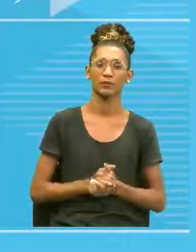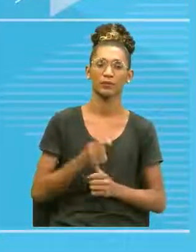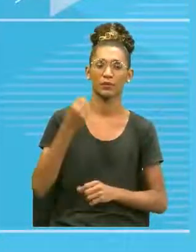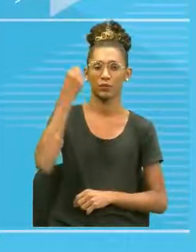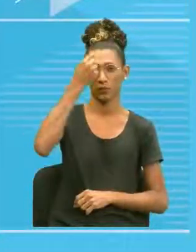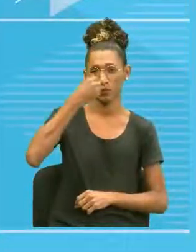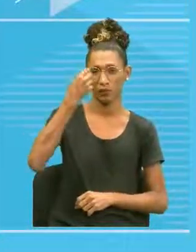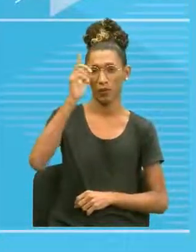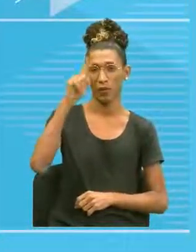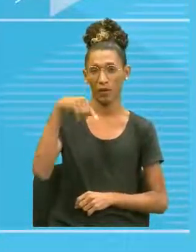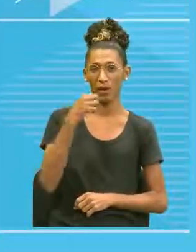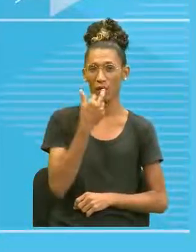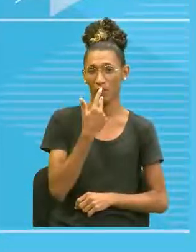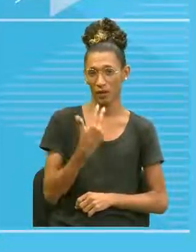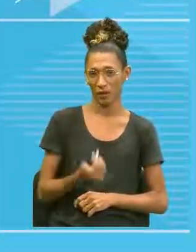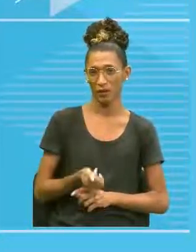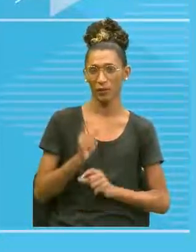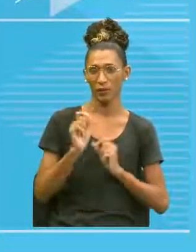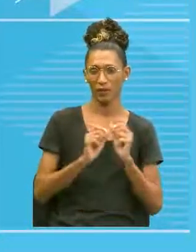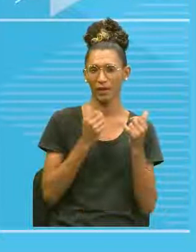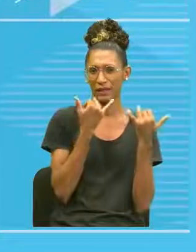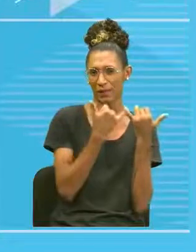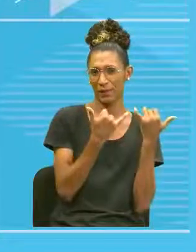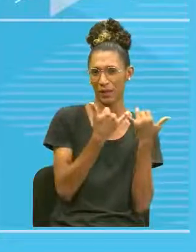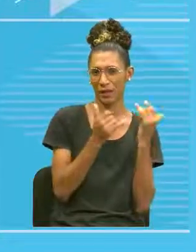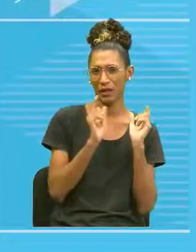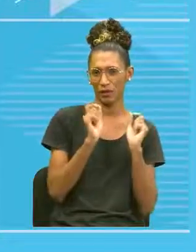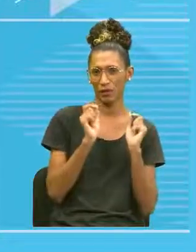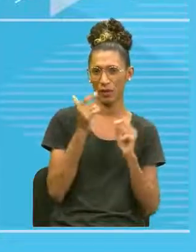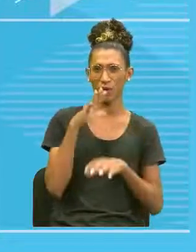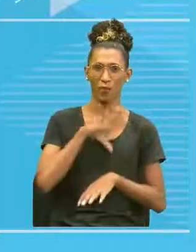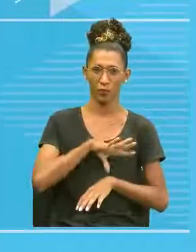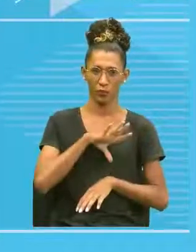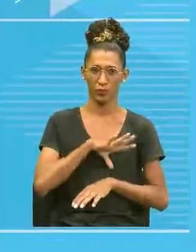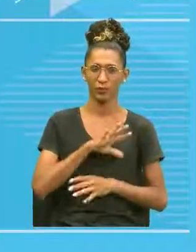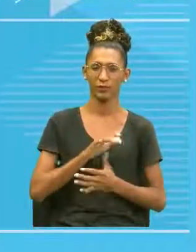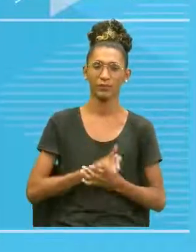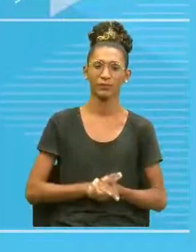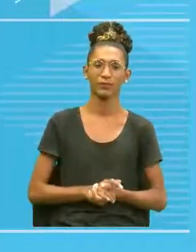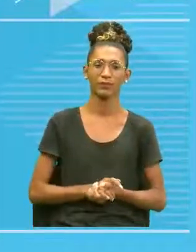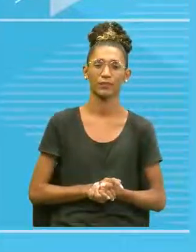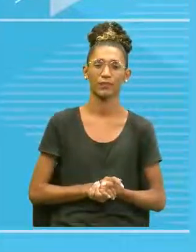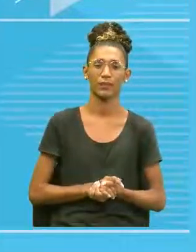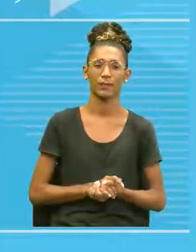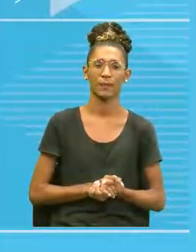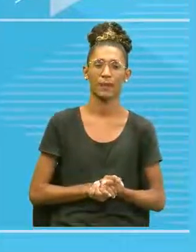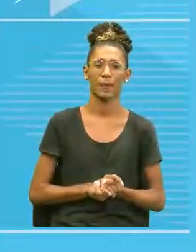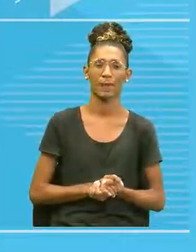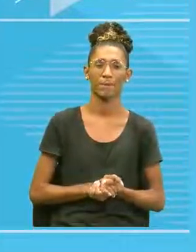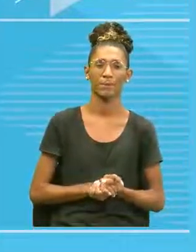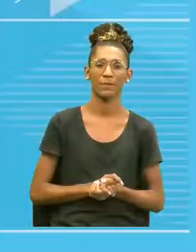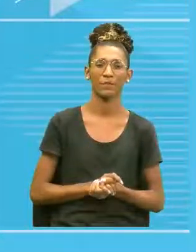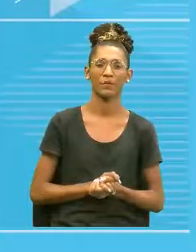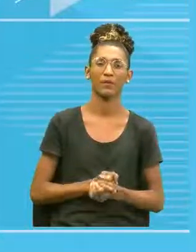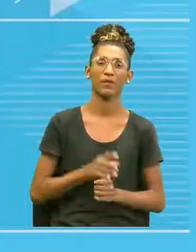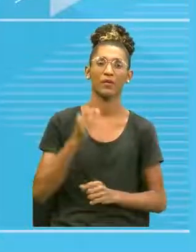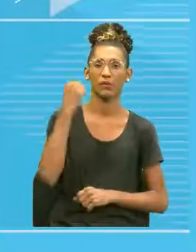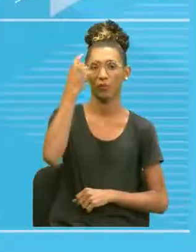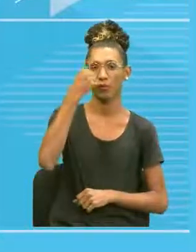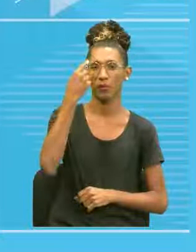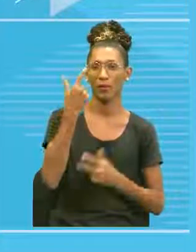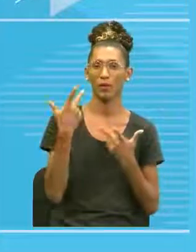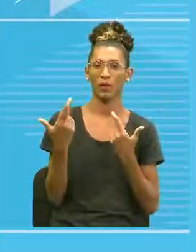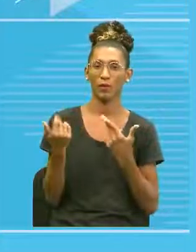espanhol é uma língua irmã da nossa língua do português né o espanhol assim como o